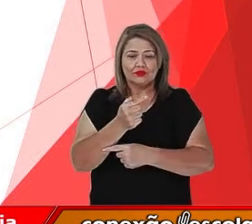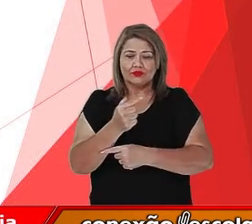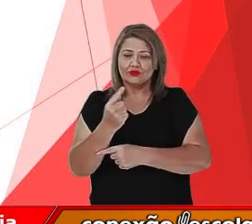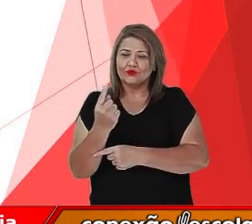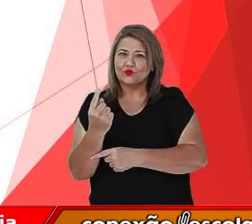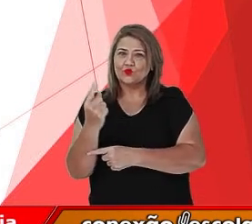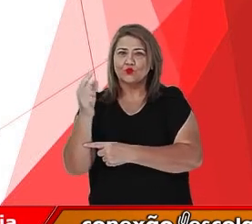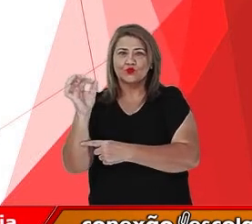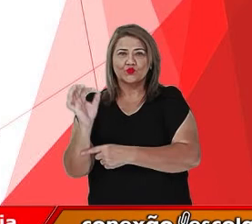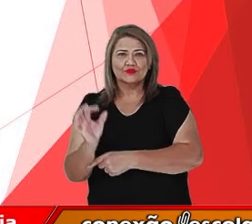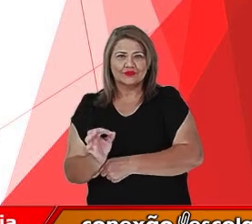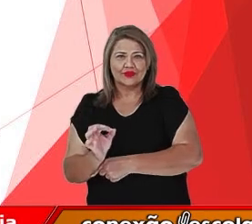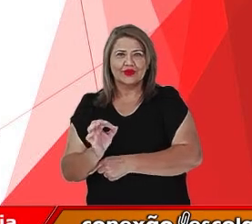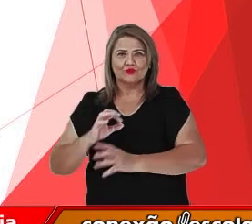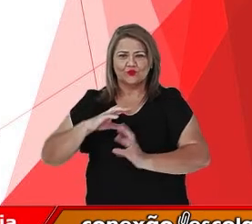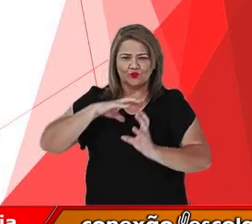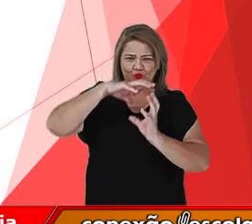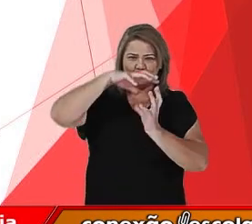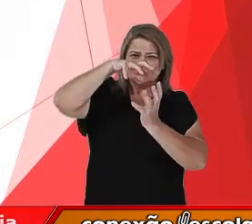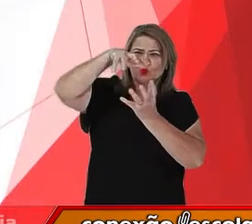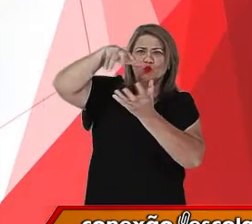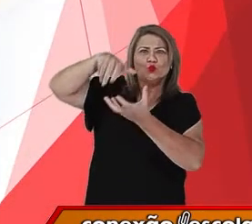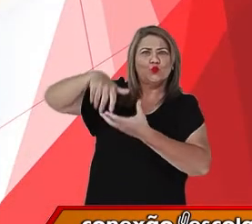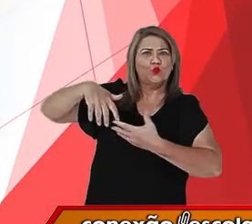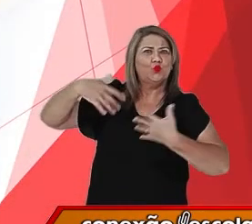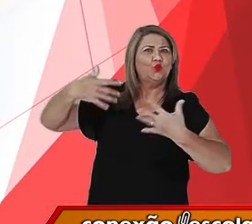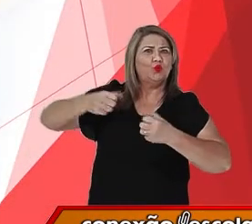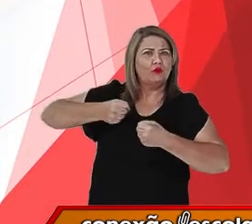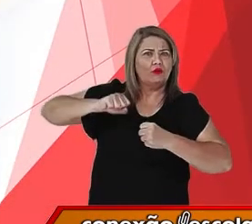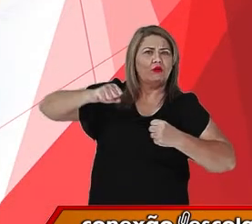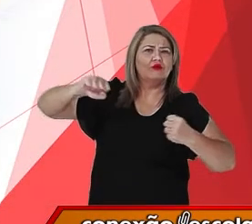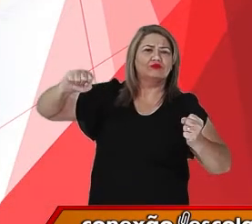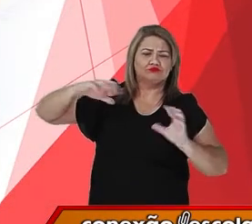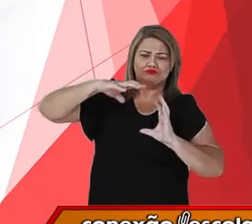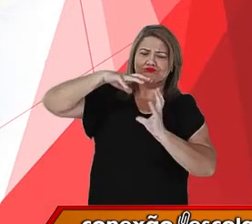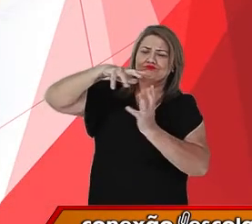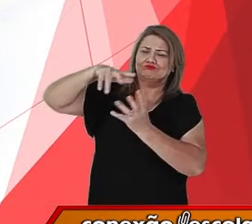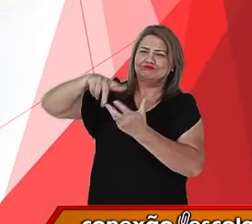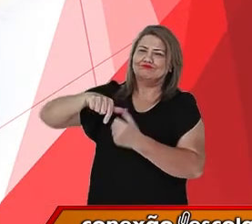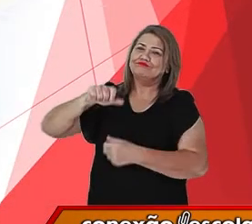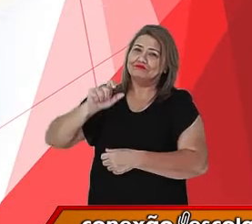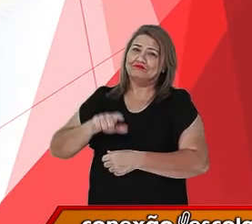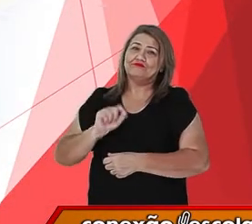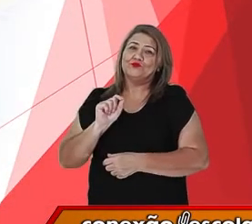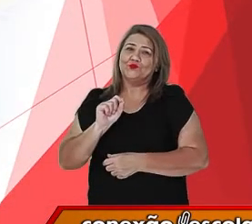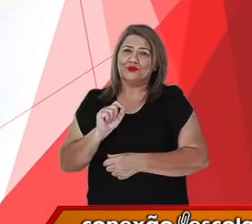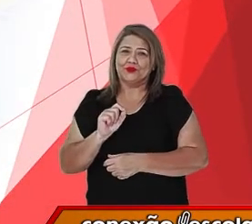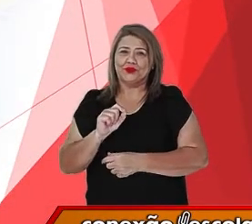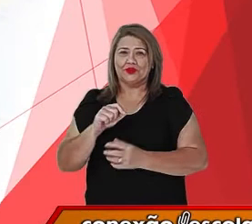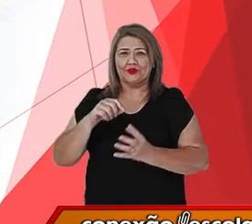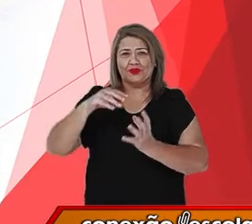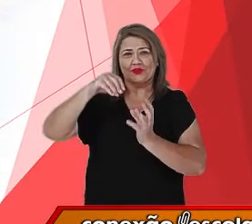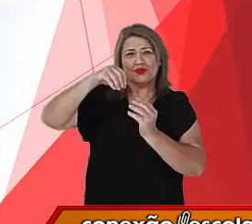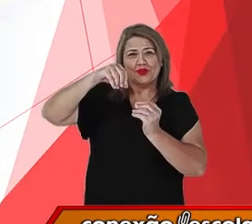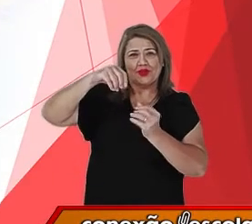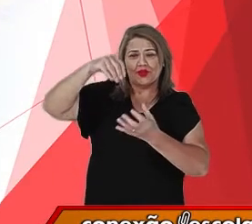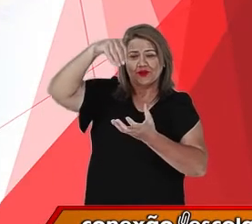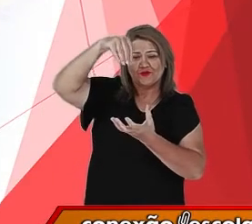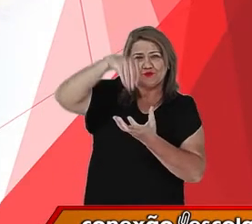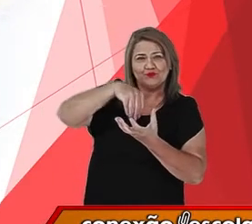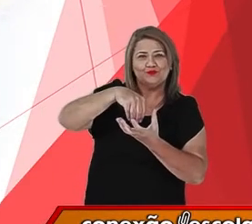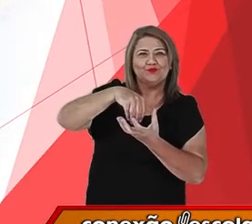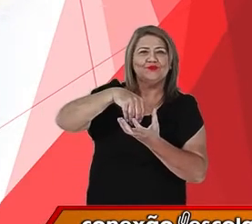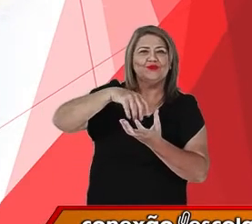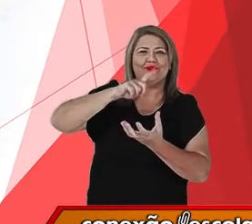71% de toda essa extensão gigantesca do nosso planeta é por terras submersas